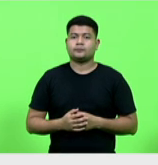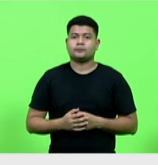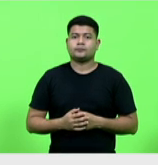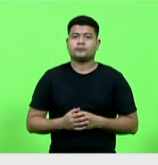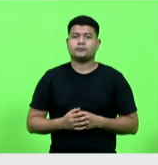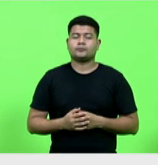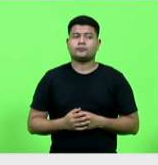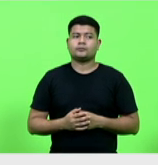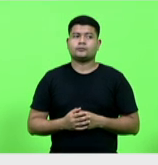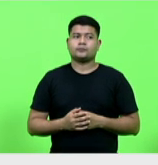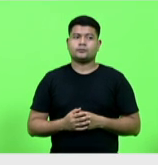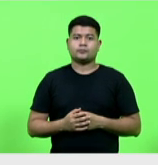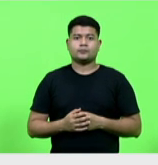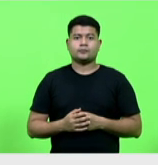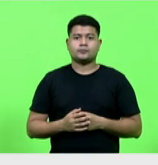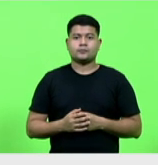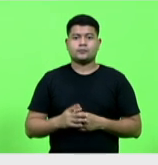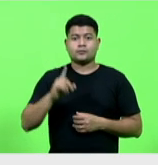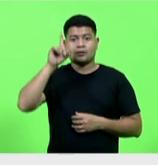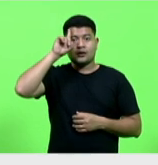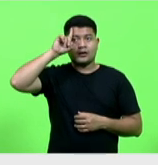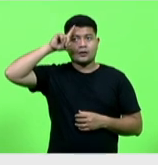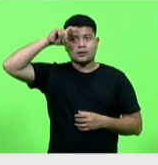como vota a deputada Marcos Vieira,